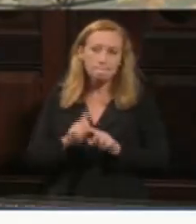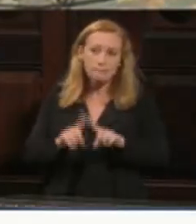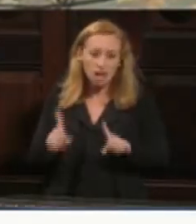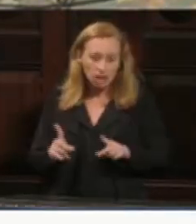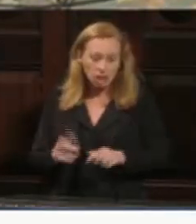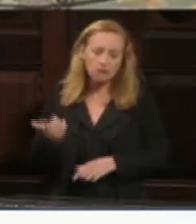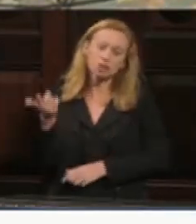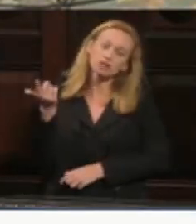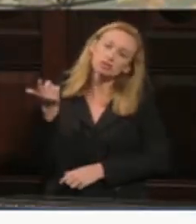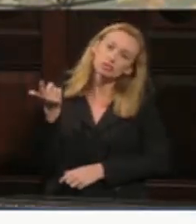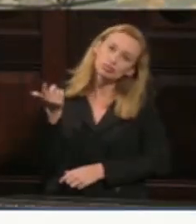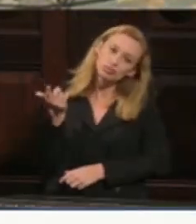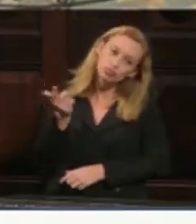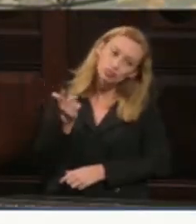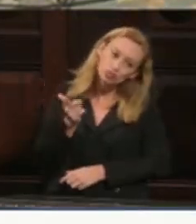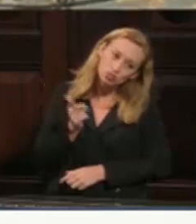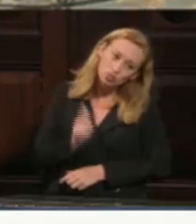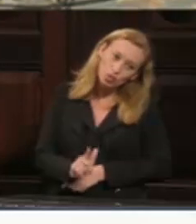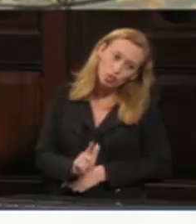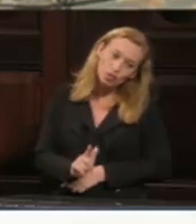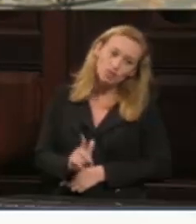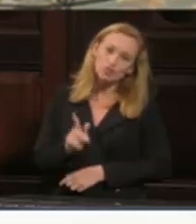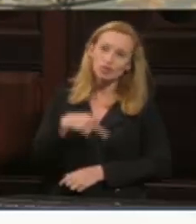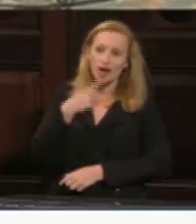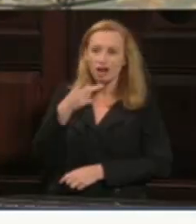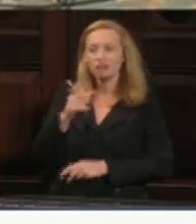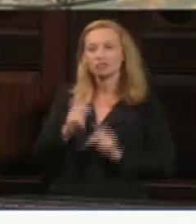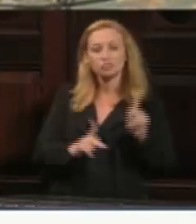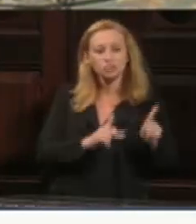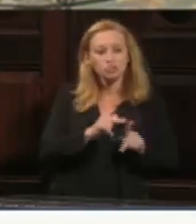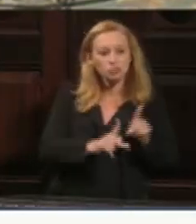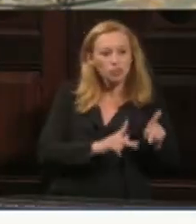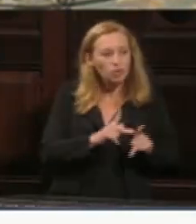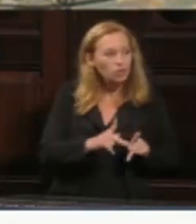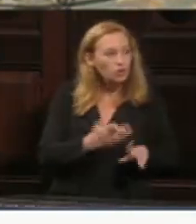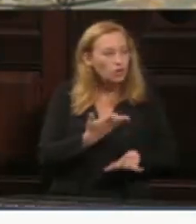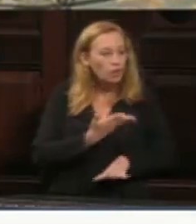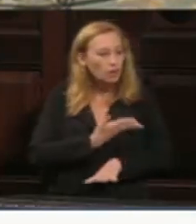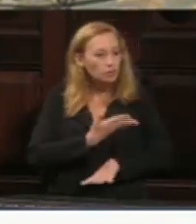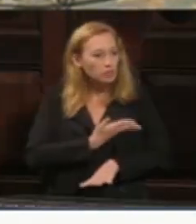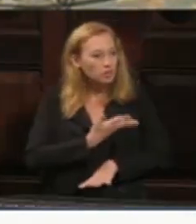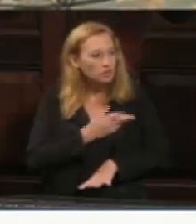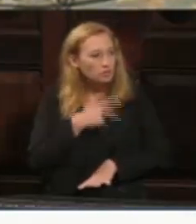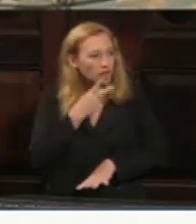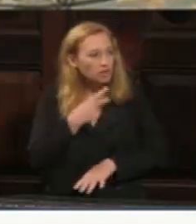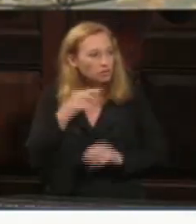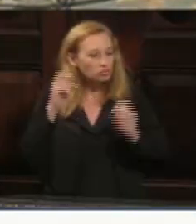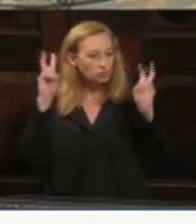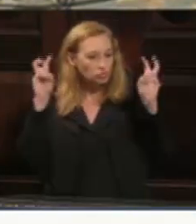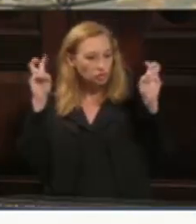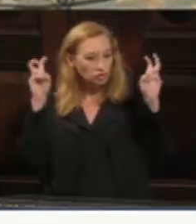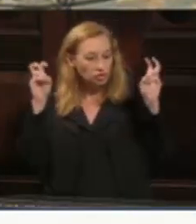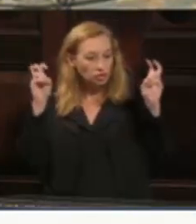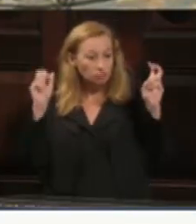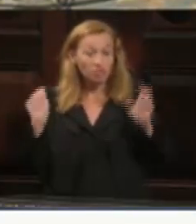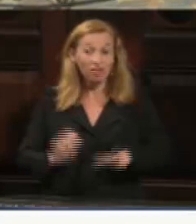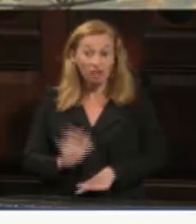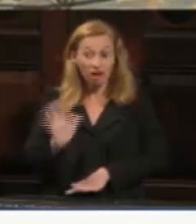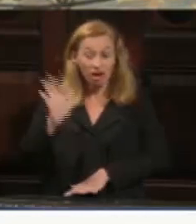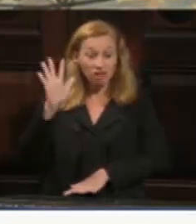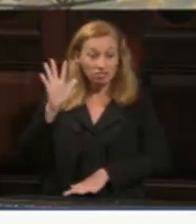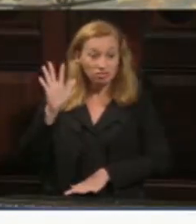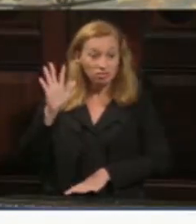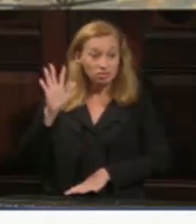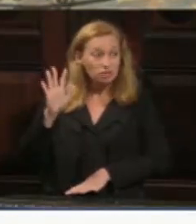uma vez jogando para a plateia. Vossa Excelência falando de um tema tão caro para o Brasil, para o mundo, para a